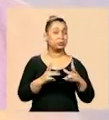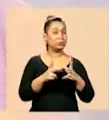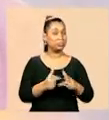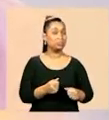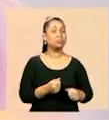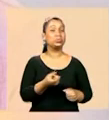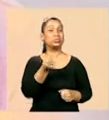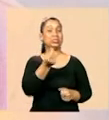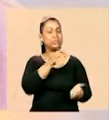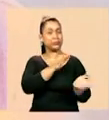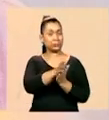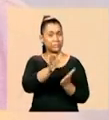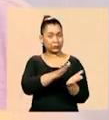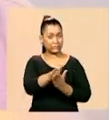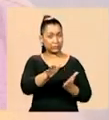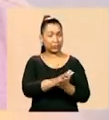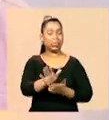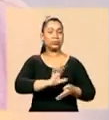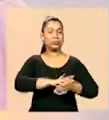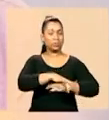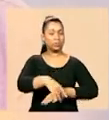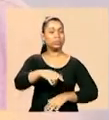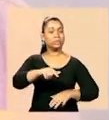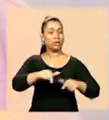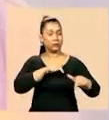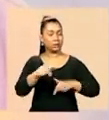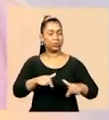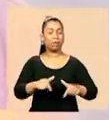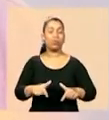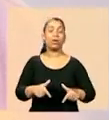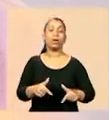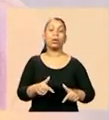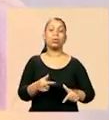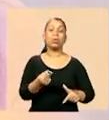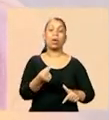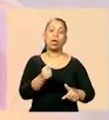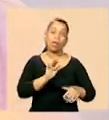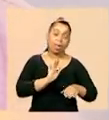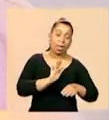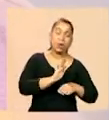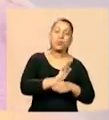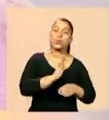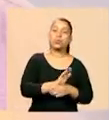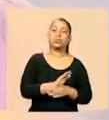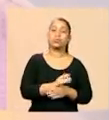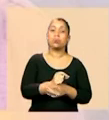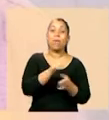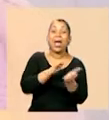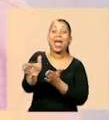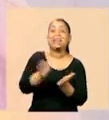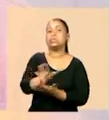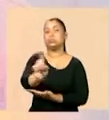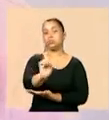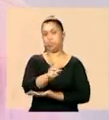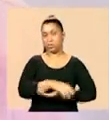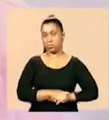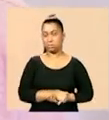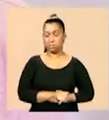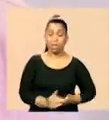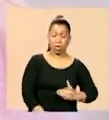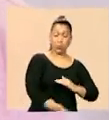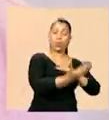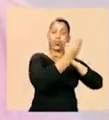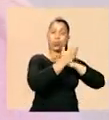Tudo que se investe em segurança do trabalho é investimento, não é despesa. Mas,